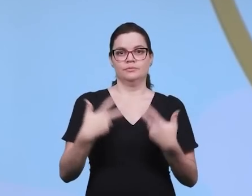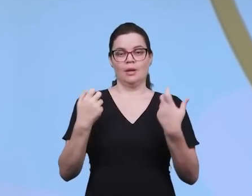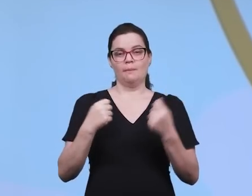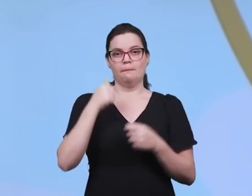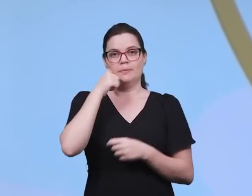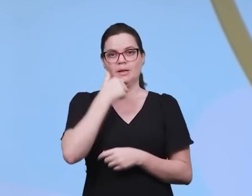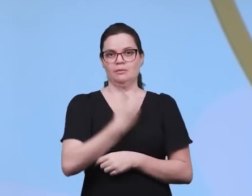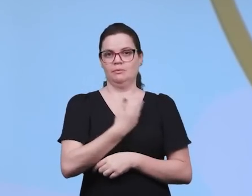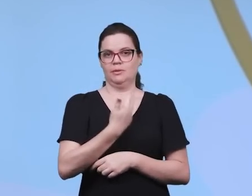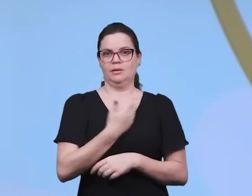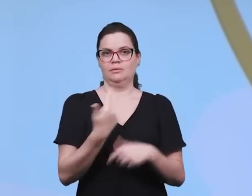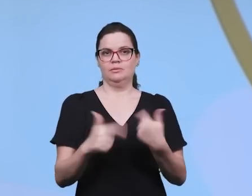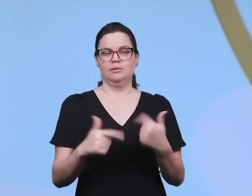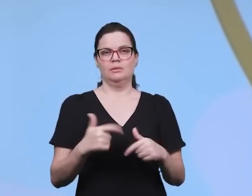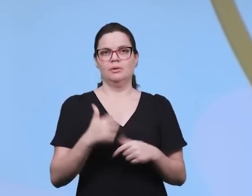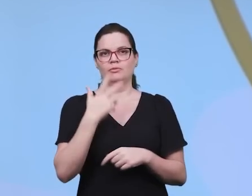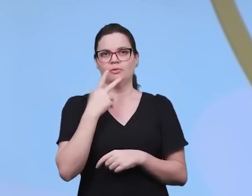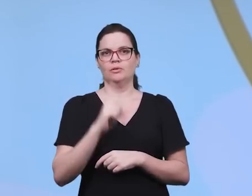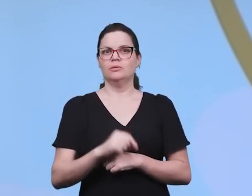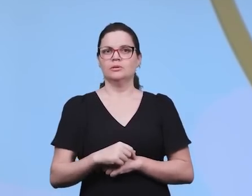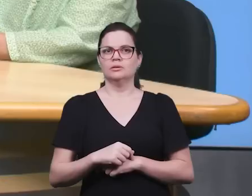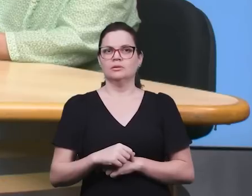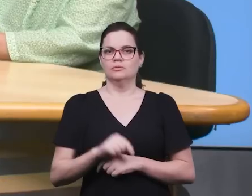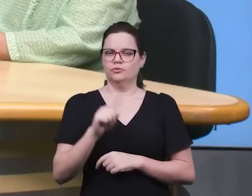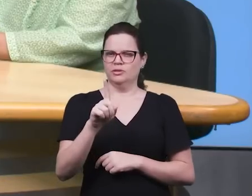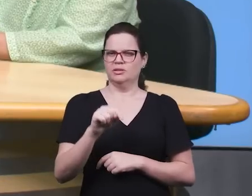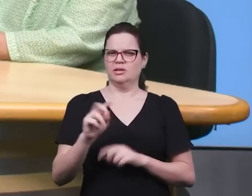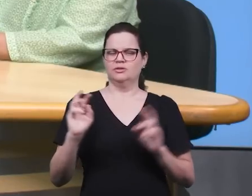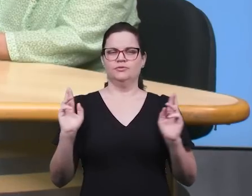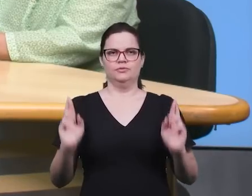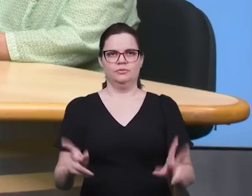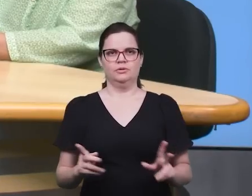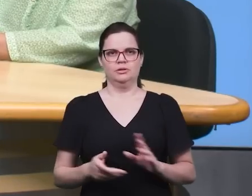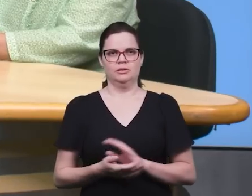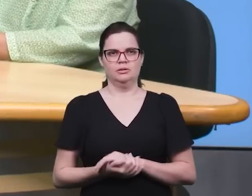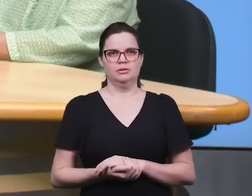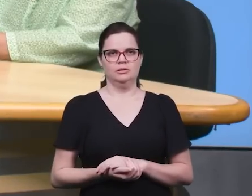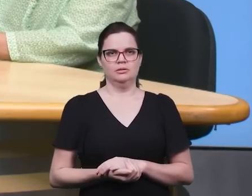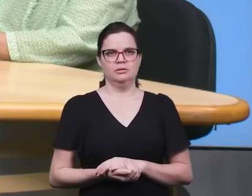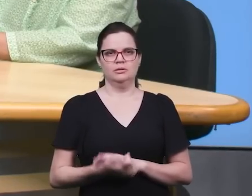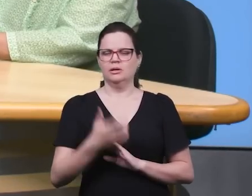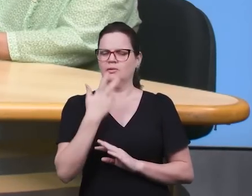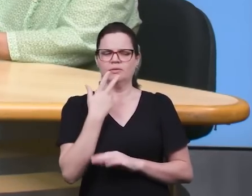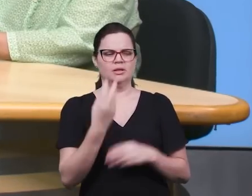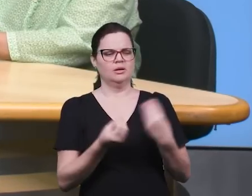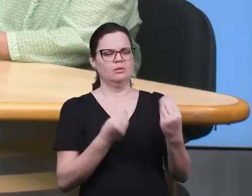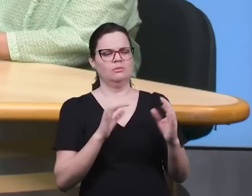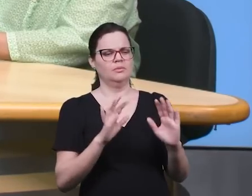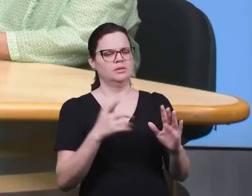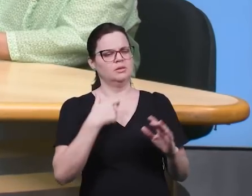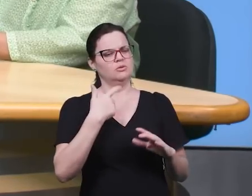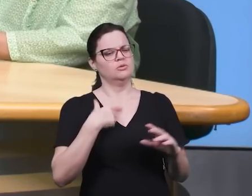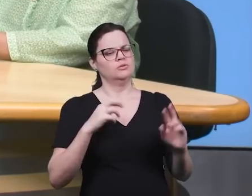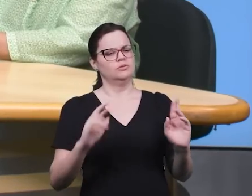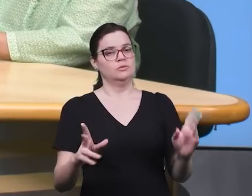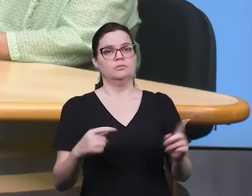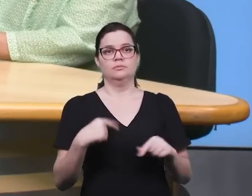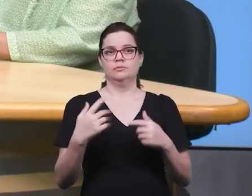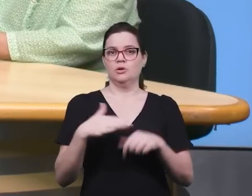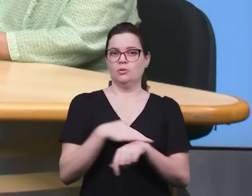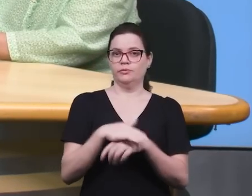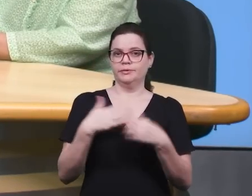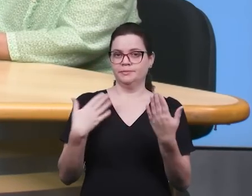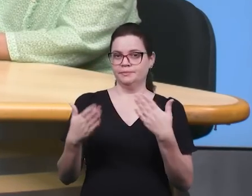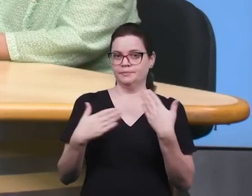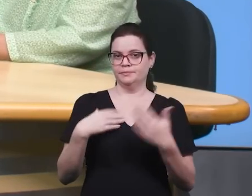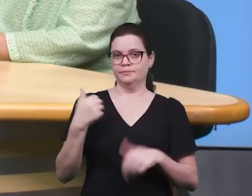de trabalho, inclusive, que falou assim, olha, você é diferente. Eu falei assim, como assim diferente? Então, conversando,